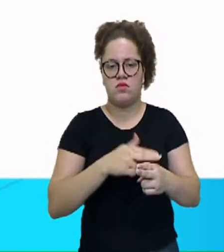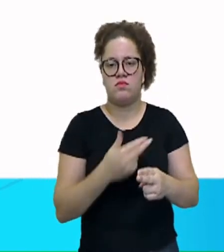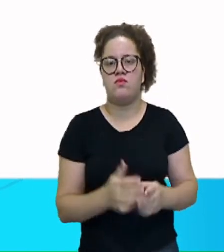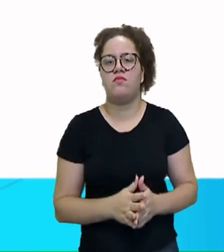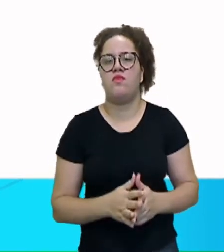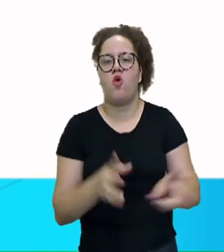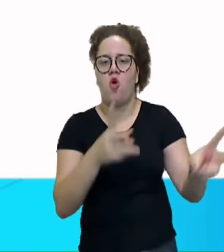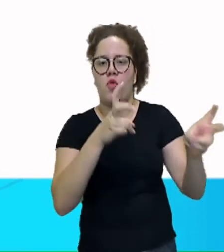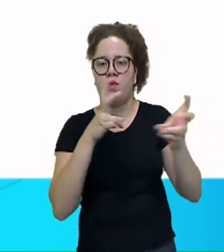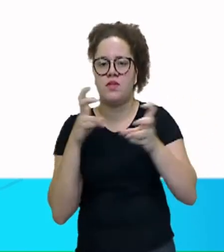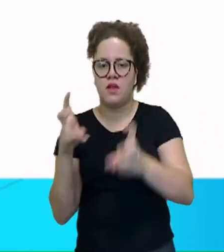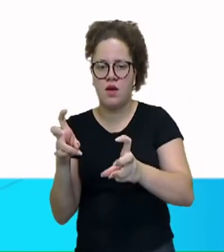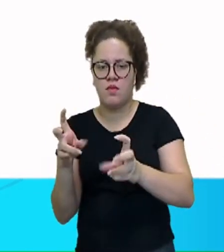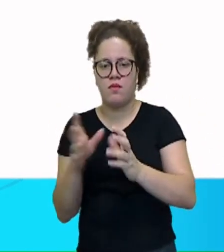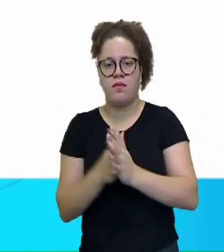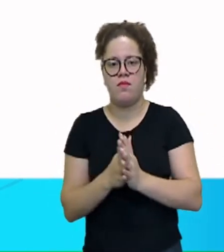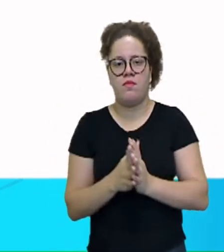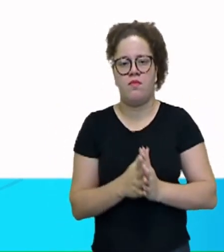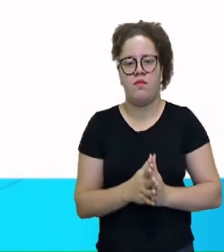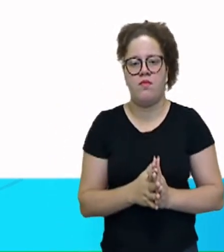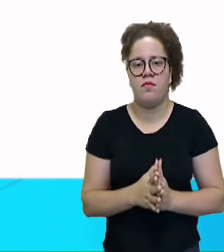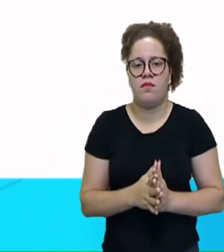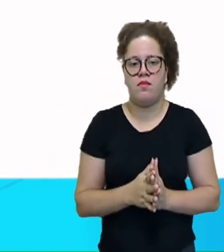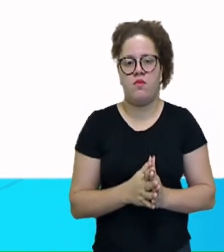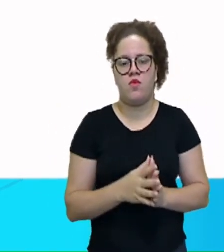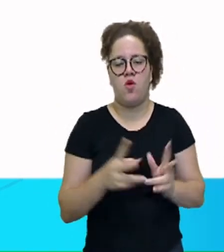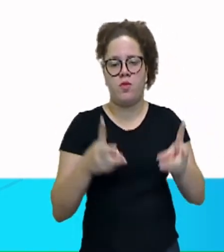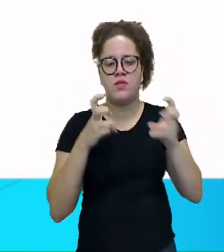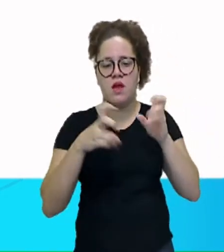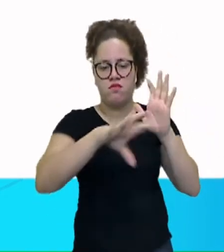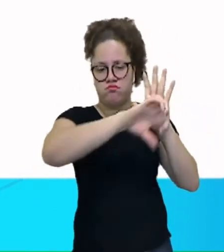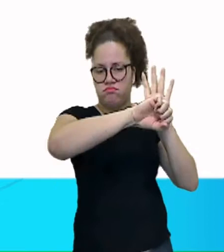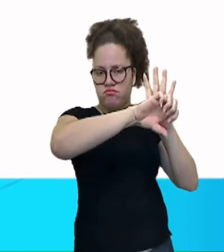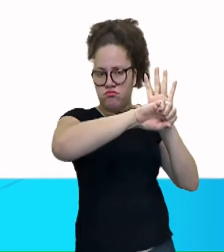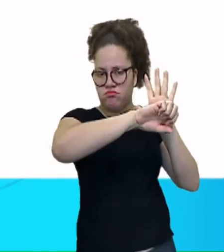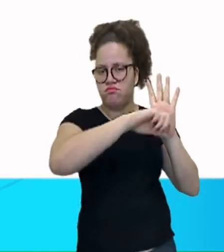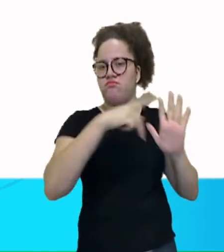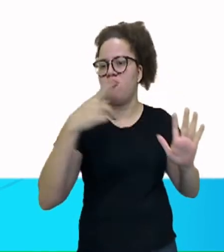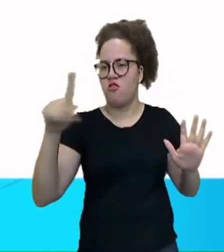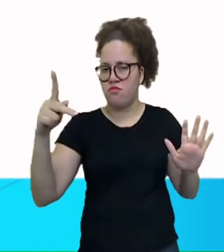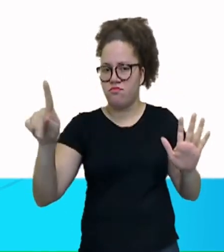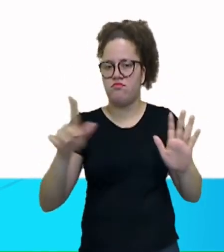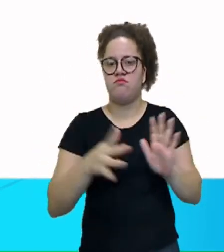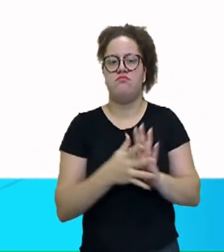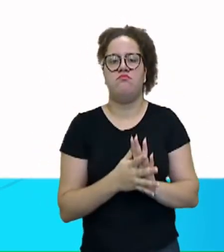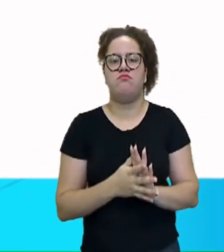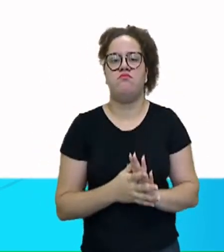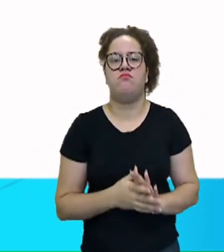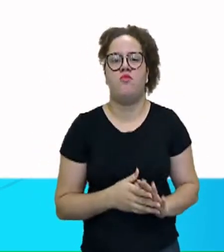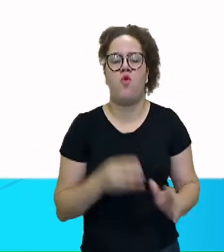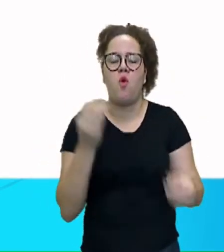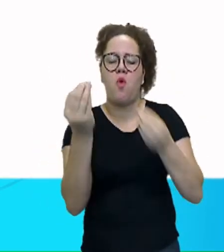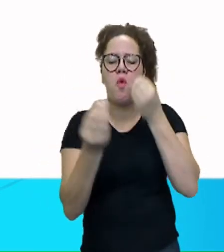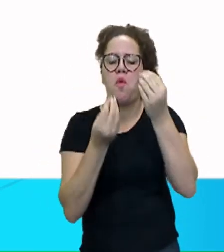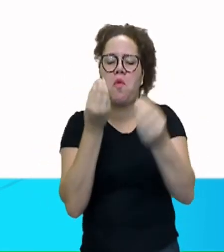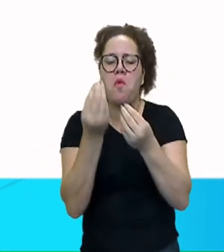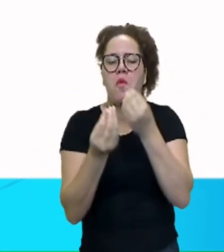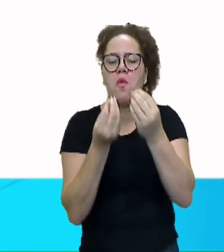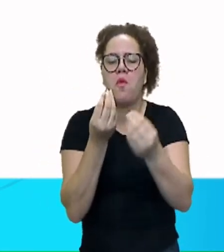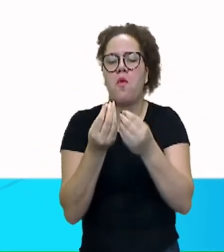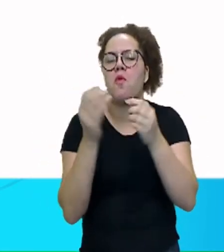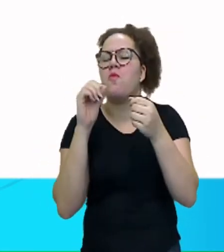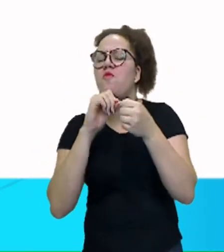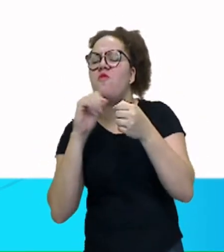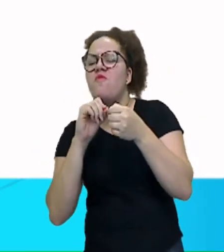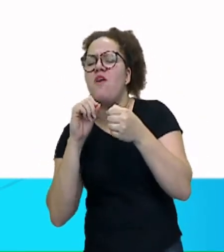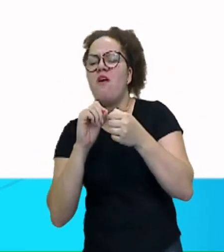Observem bem primeiro o seu autorretrato. Vocês não imaginam como que esse autorretrato ele